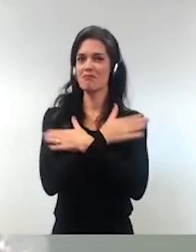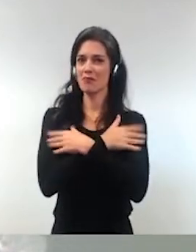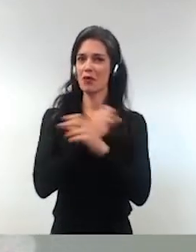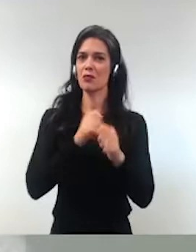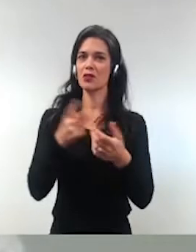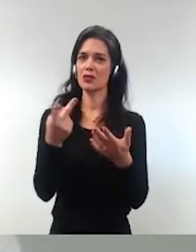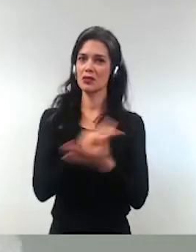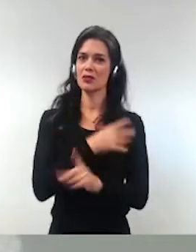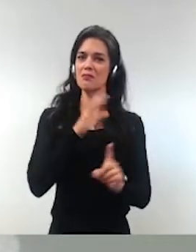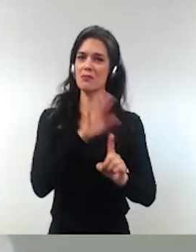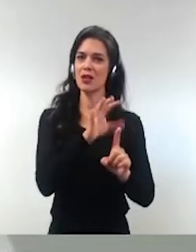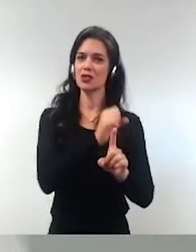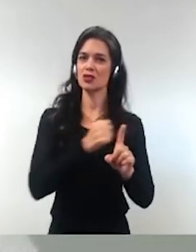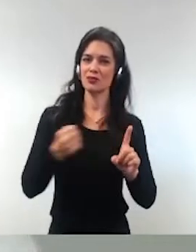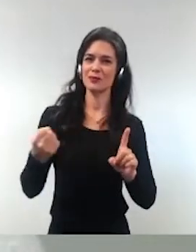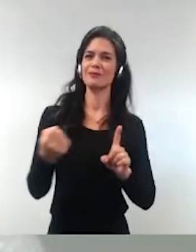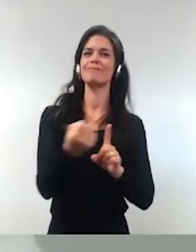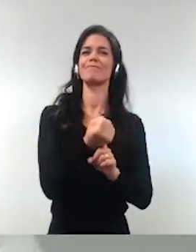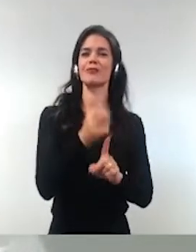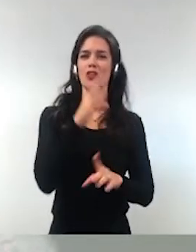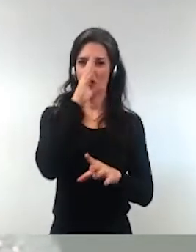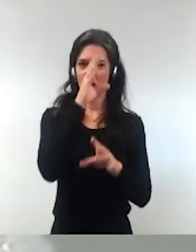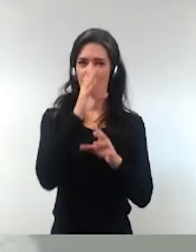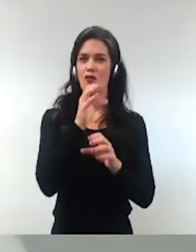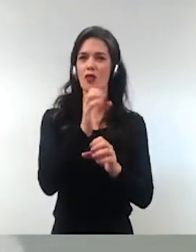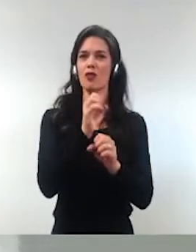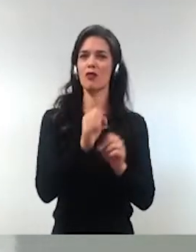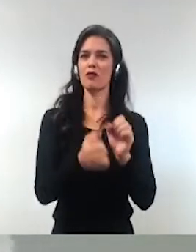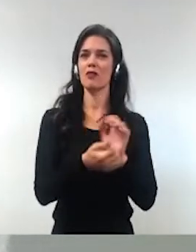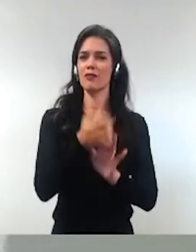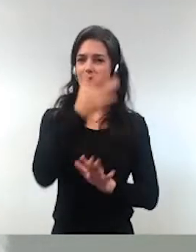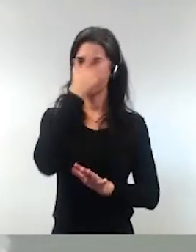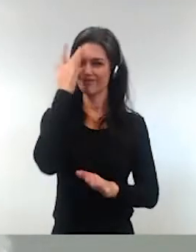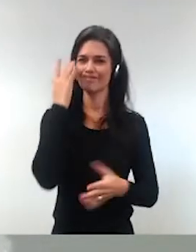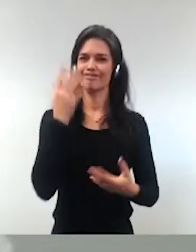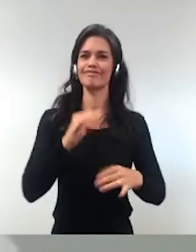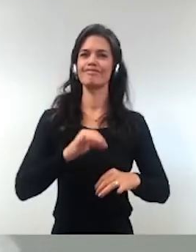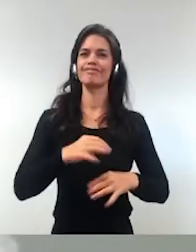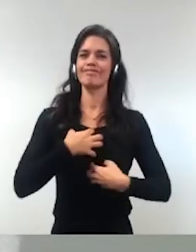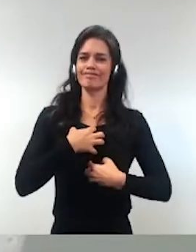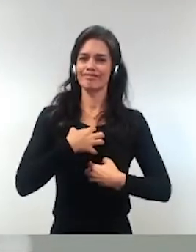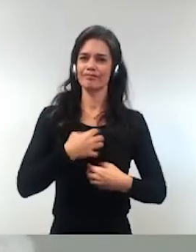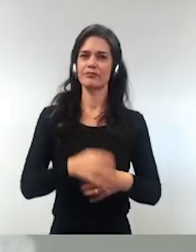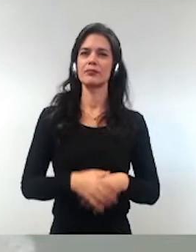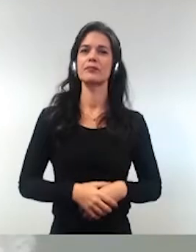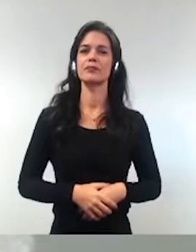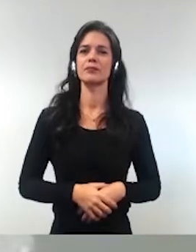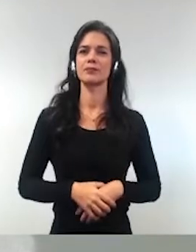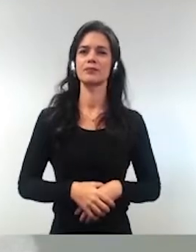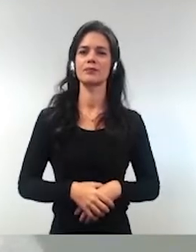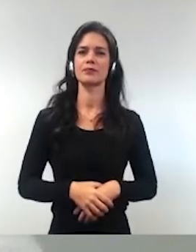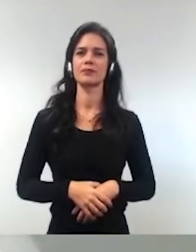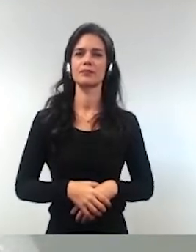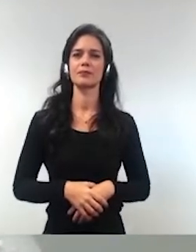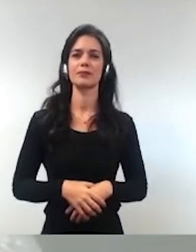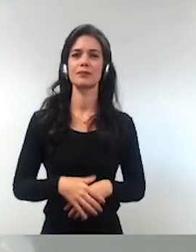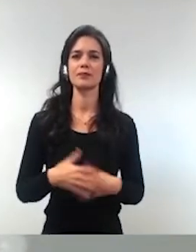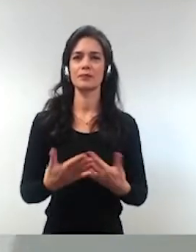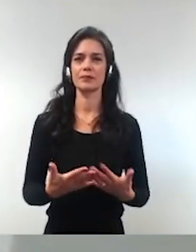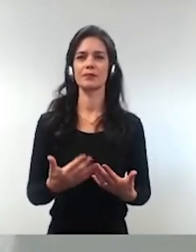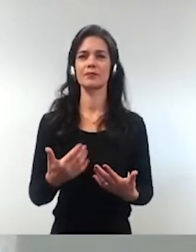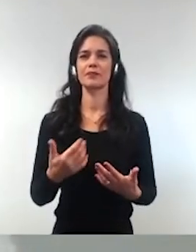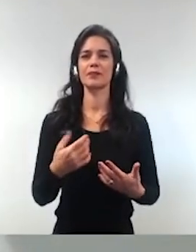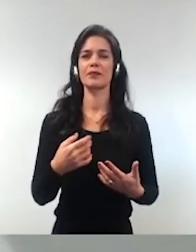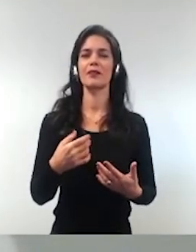impacto social extremamente forte para muitas comunidades. Essa aceleração, eu acho que eu